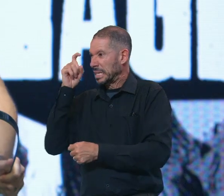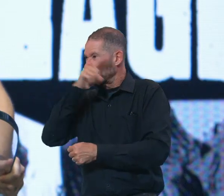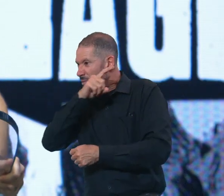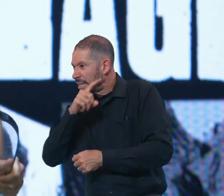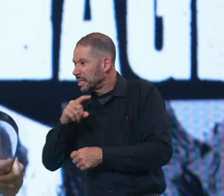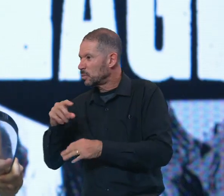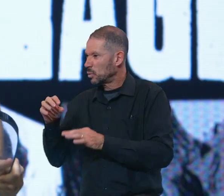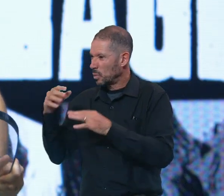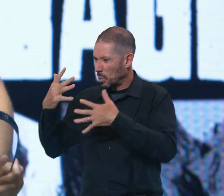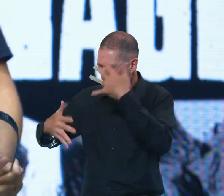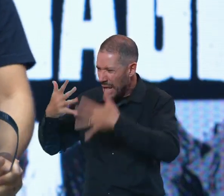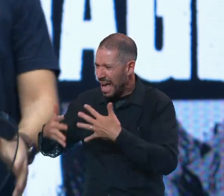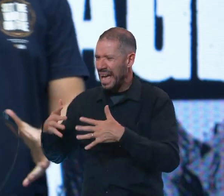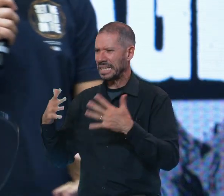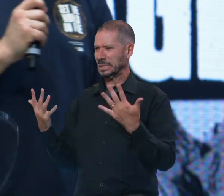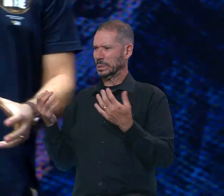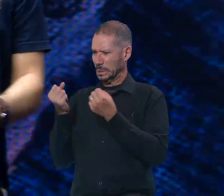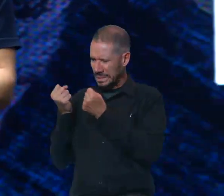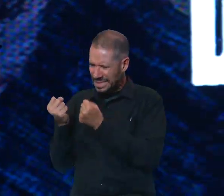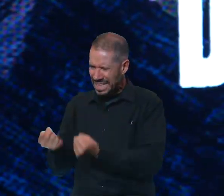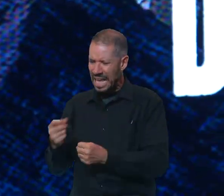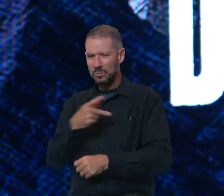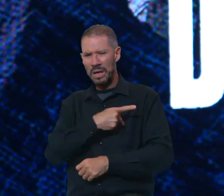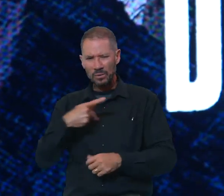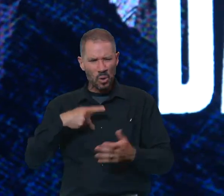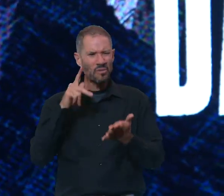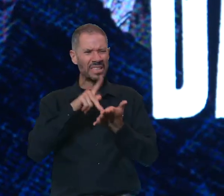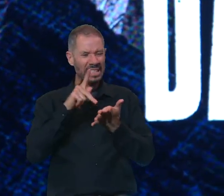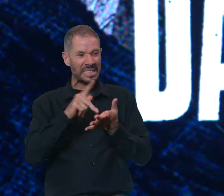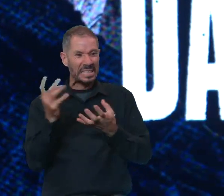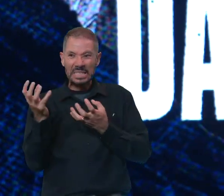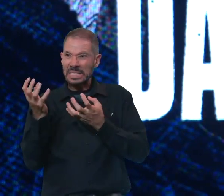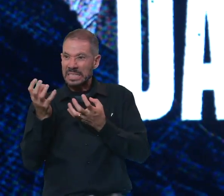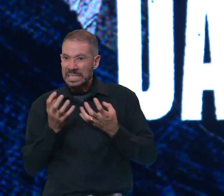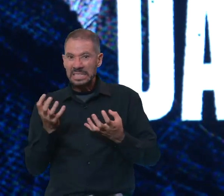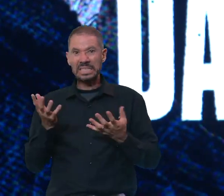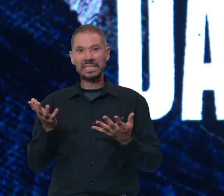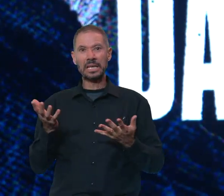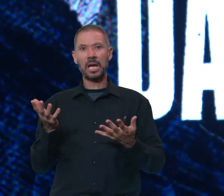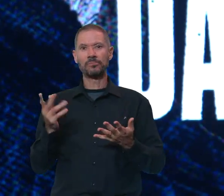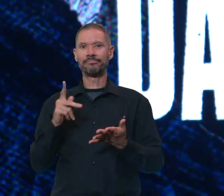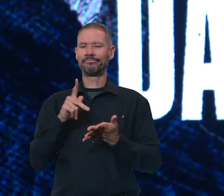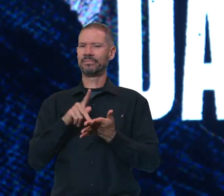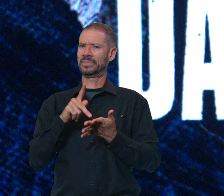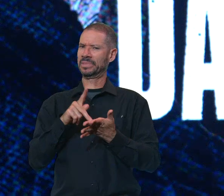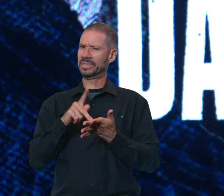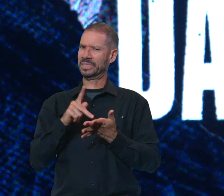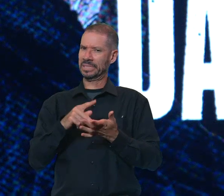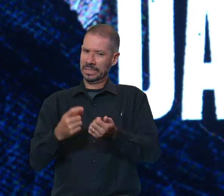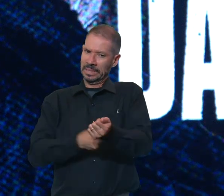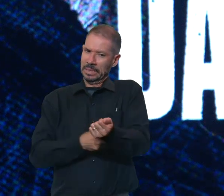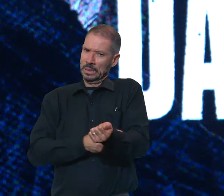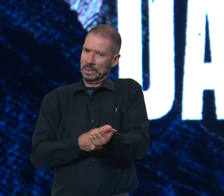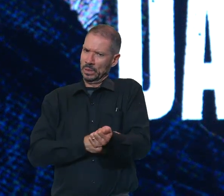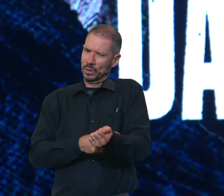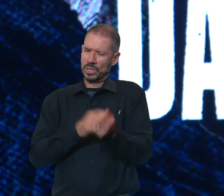negócio desse, é tão complicado, é pesado, pastor. Na verdade, o que eu queria era... na verdade, você que é sanguíneo já pensou assim,